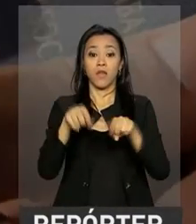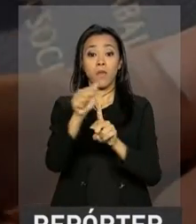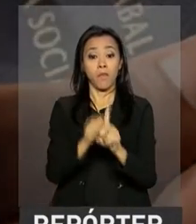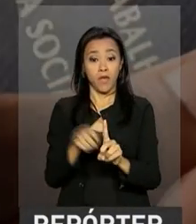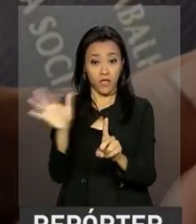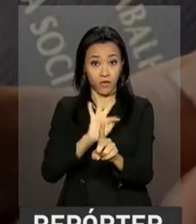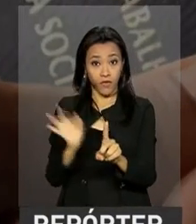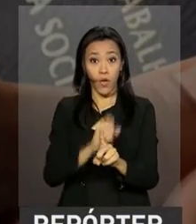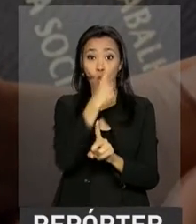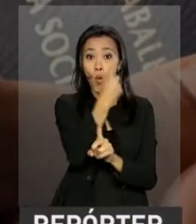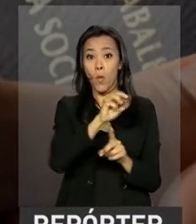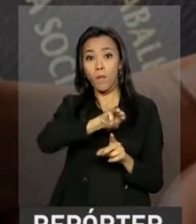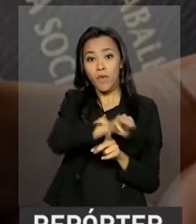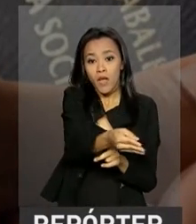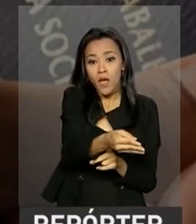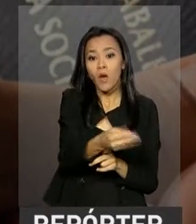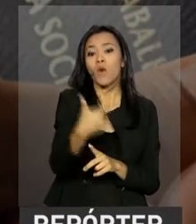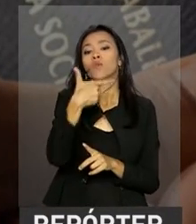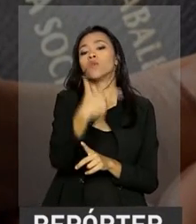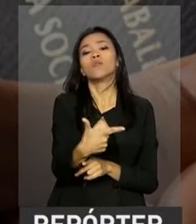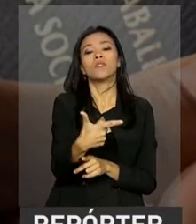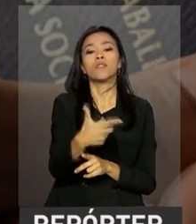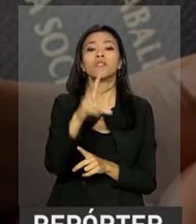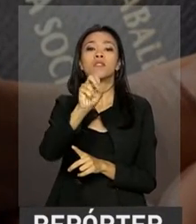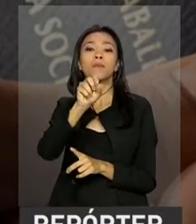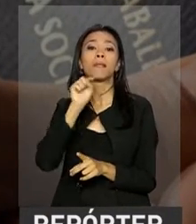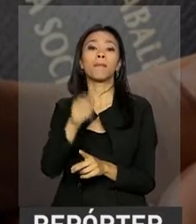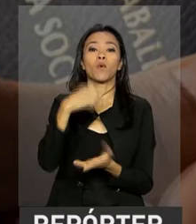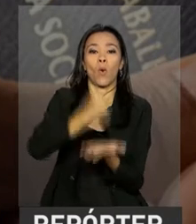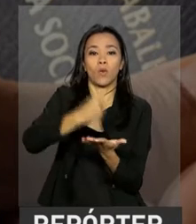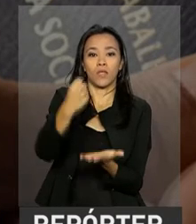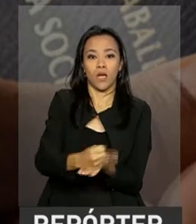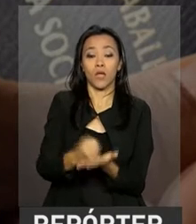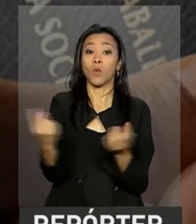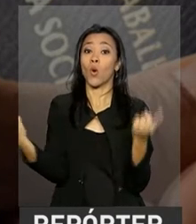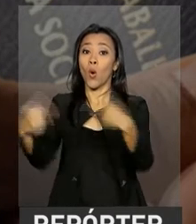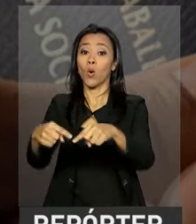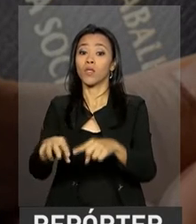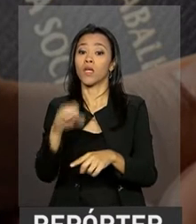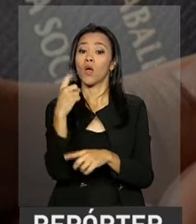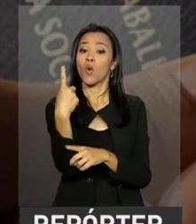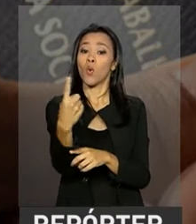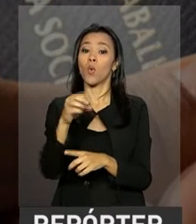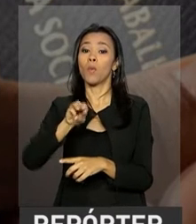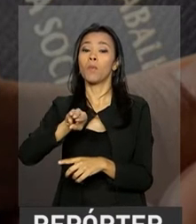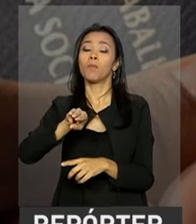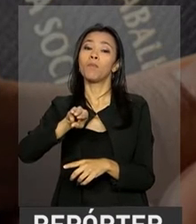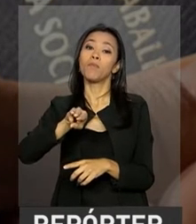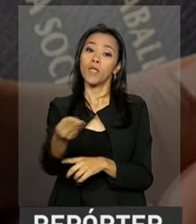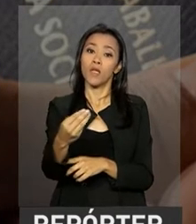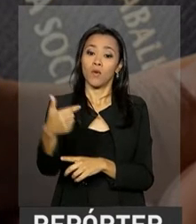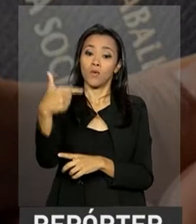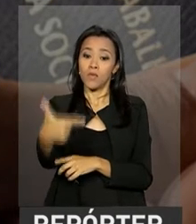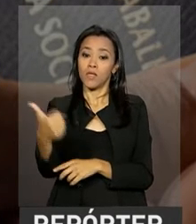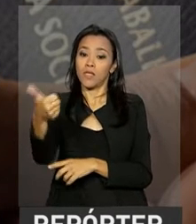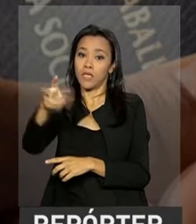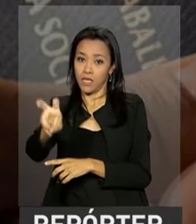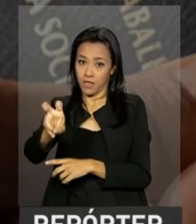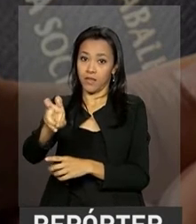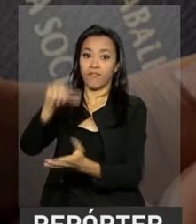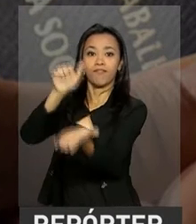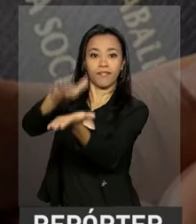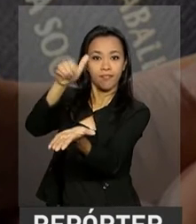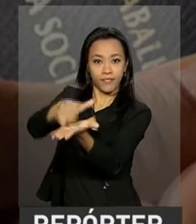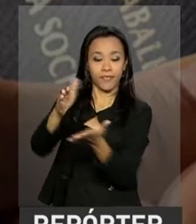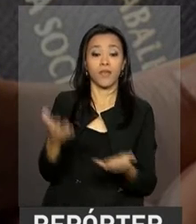mais de 1 milhão e 250 mil contratações contra 1 bilhão 215 mil demissões ao todo o país